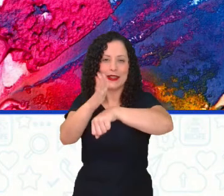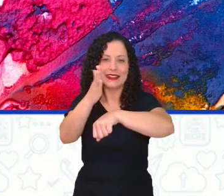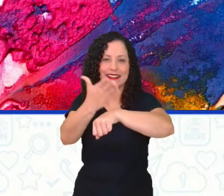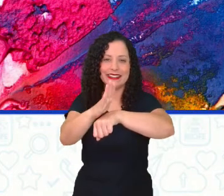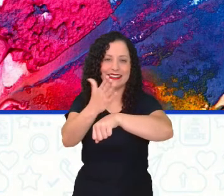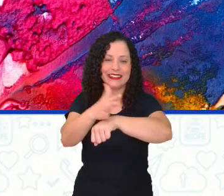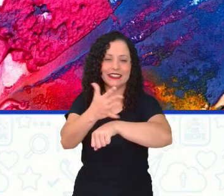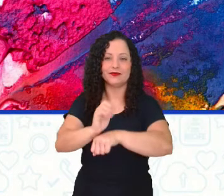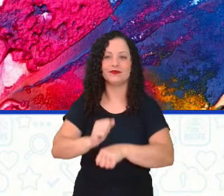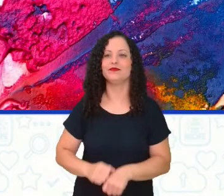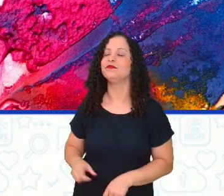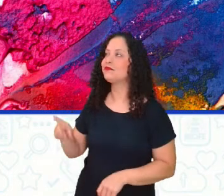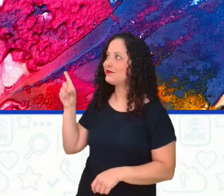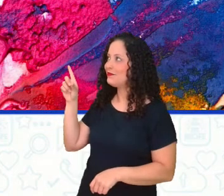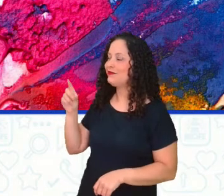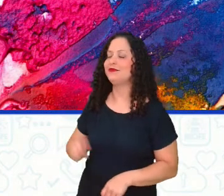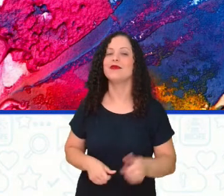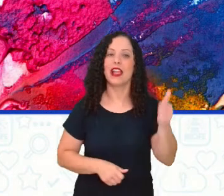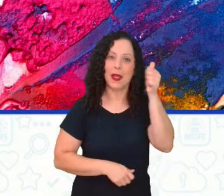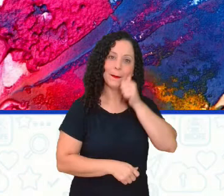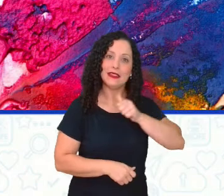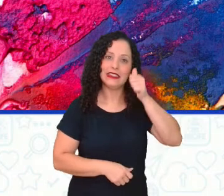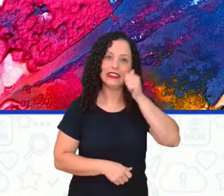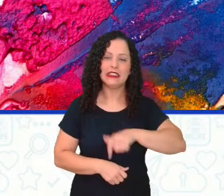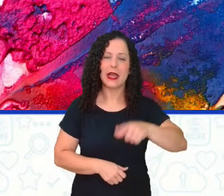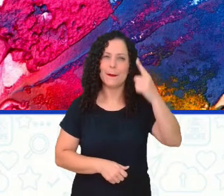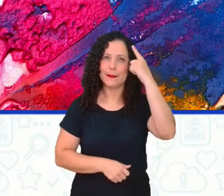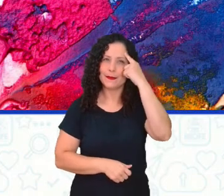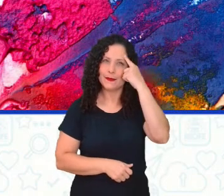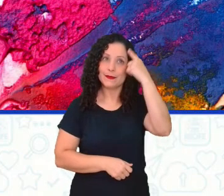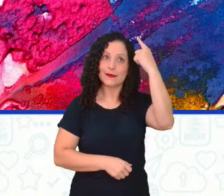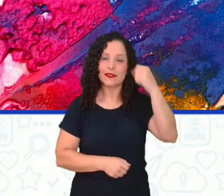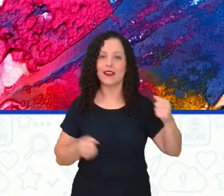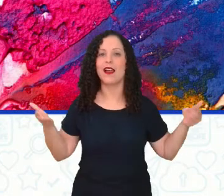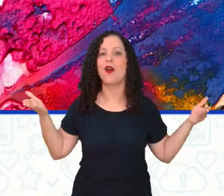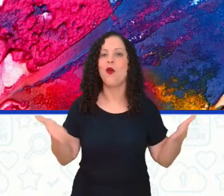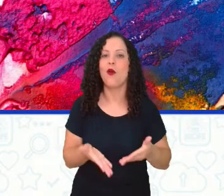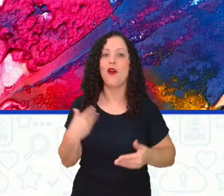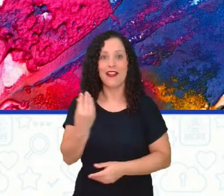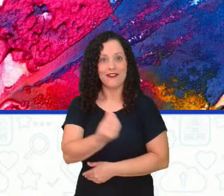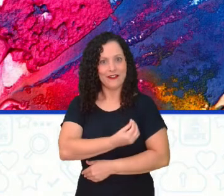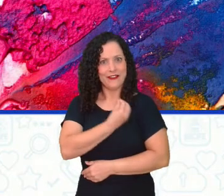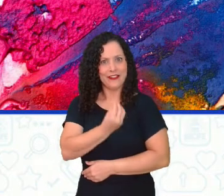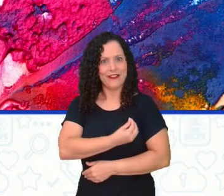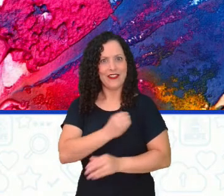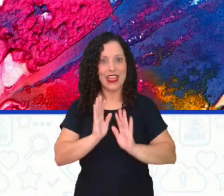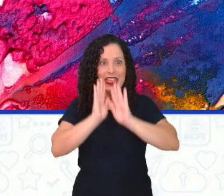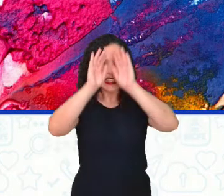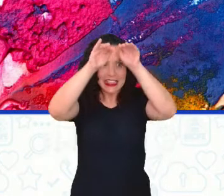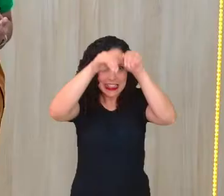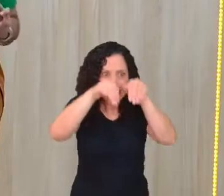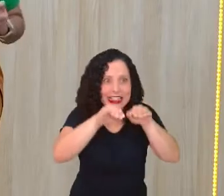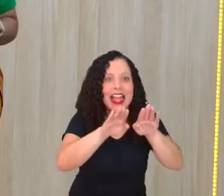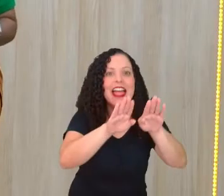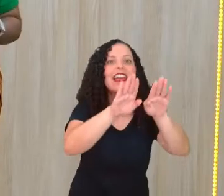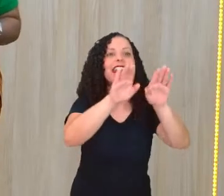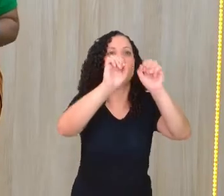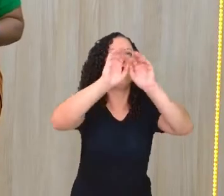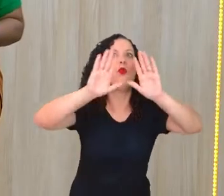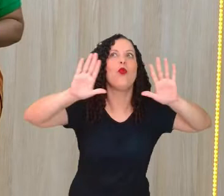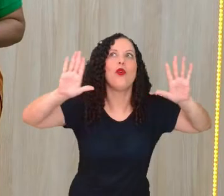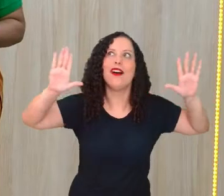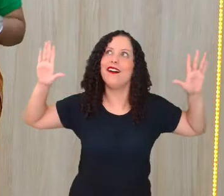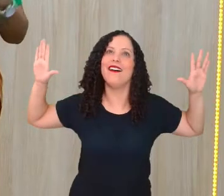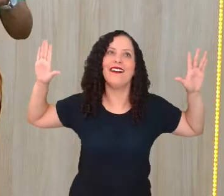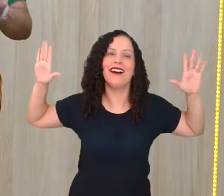a continuação. A menina decide que agora vai viver esse mundo imaginado todos os dias. Sempre que ela